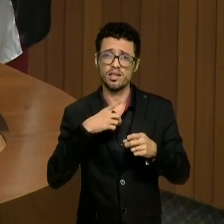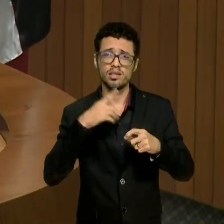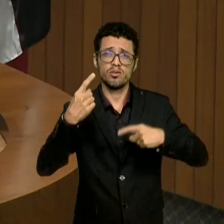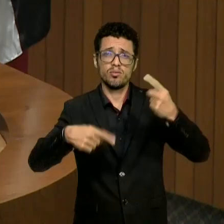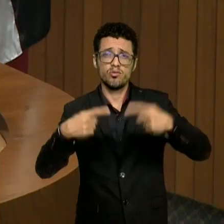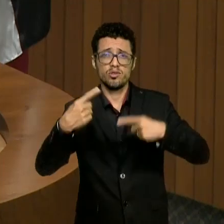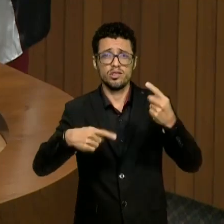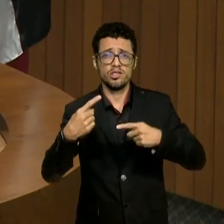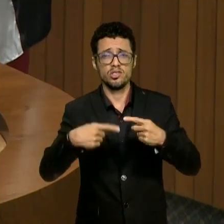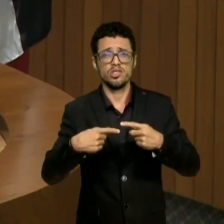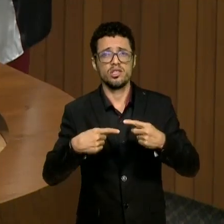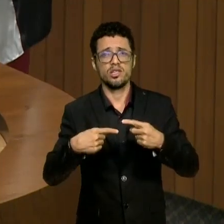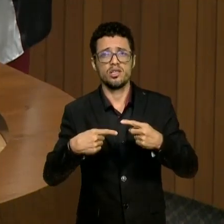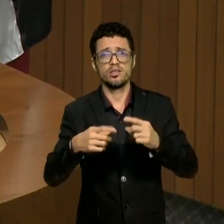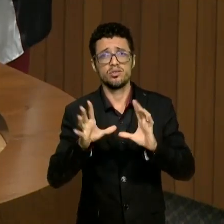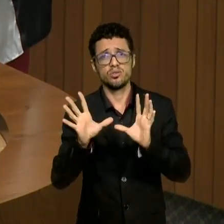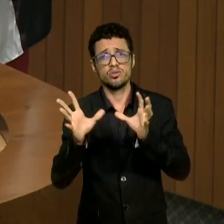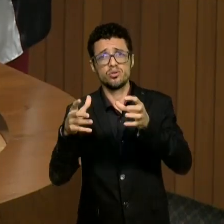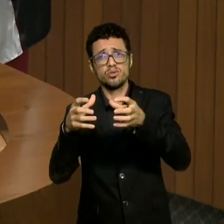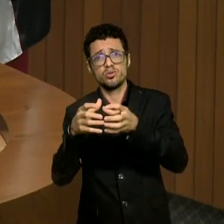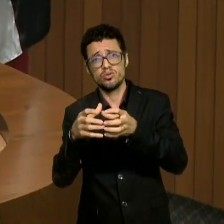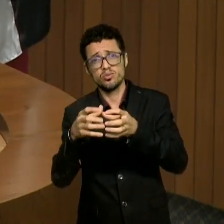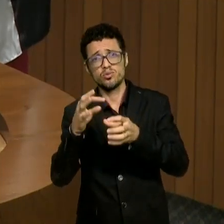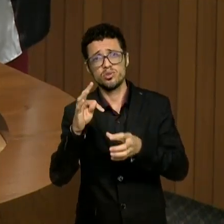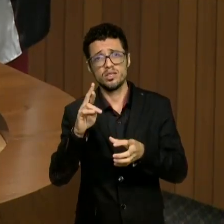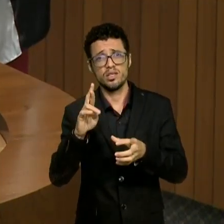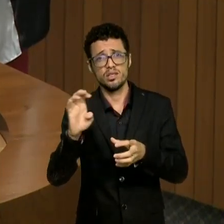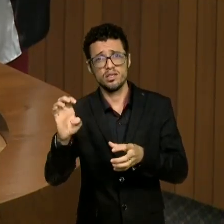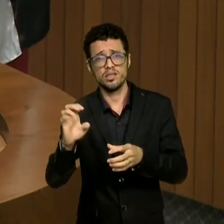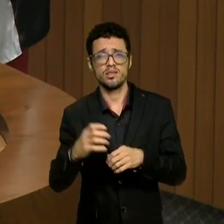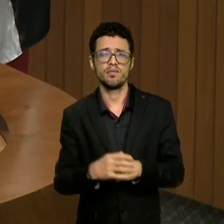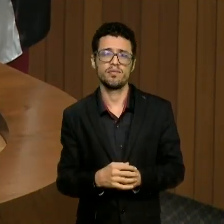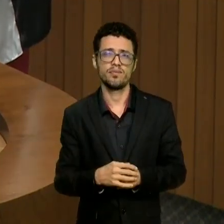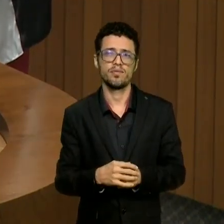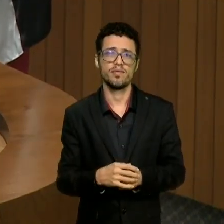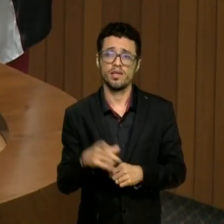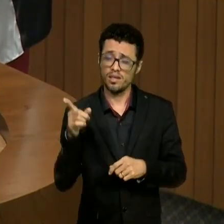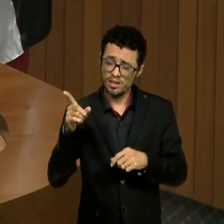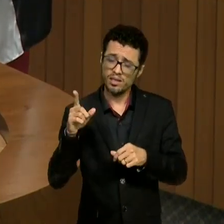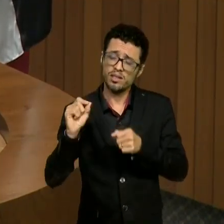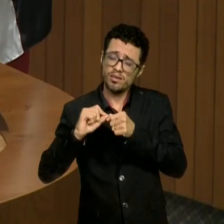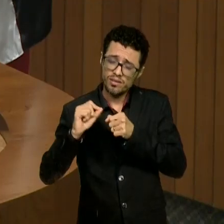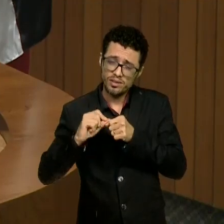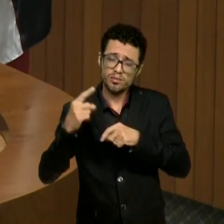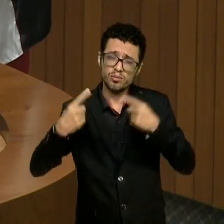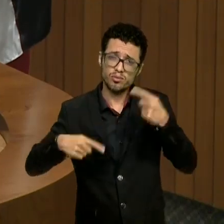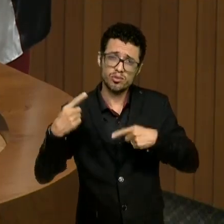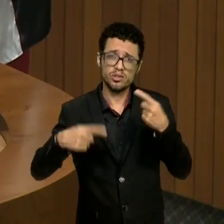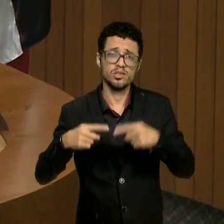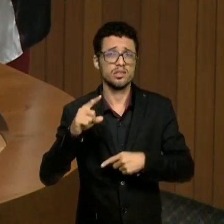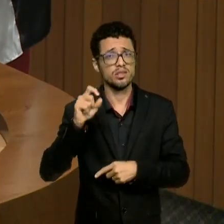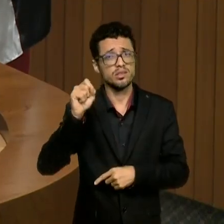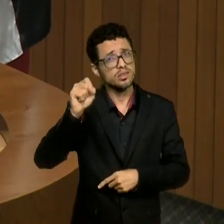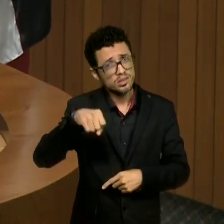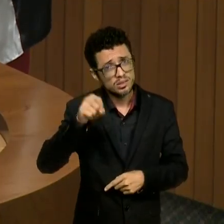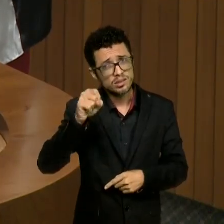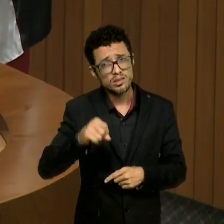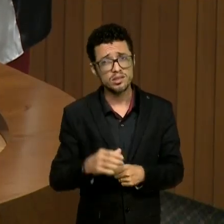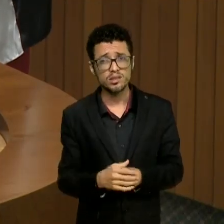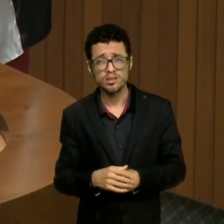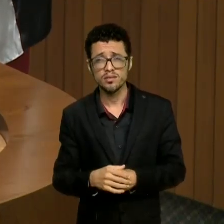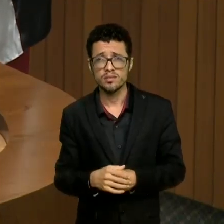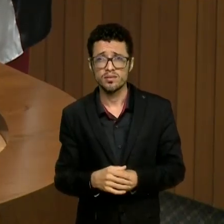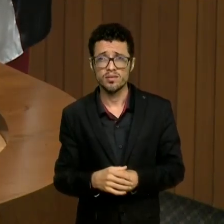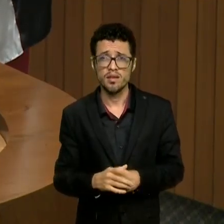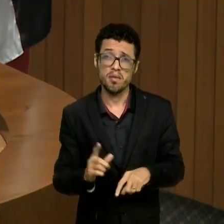assim, eles estão fazendo política. Só não vai aceitar esse fato se a gente realmente